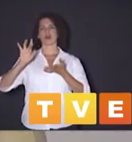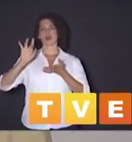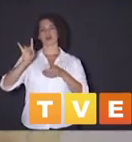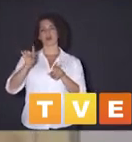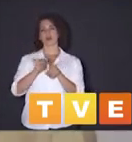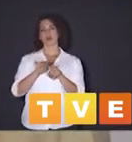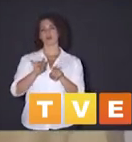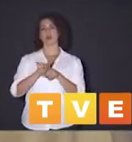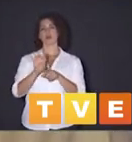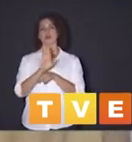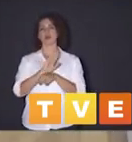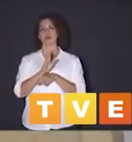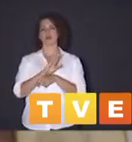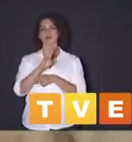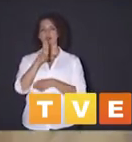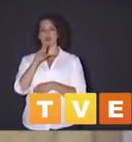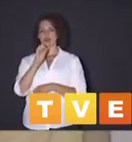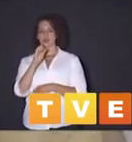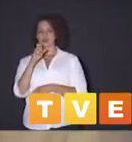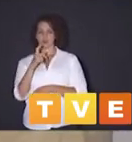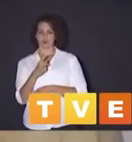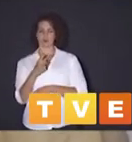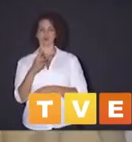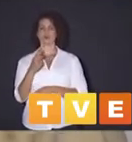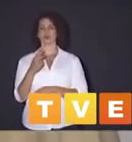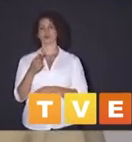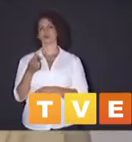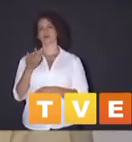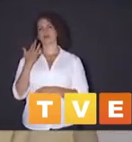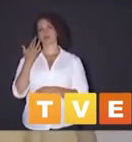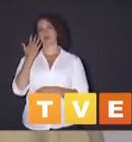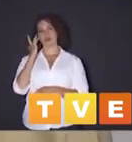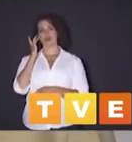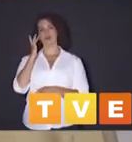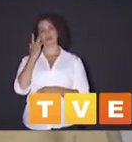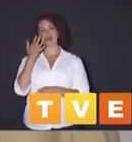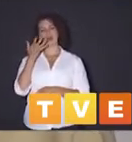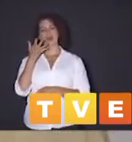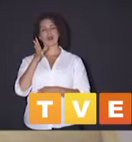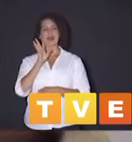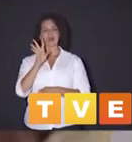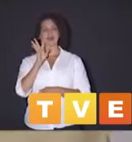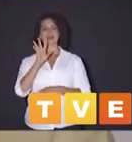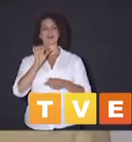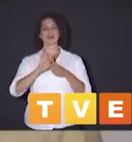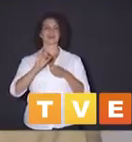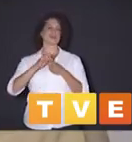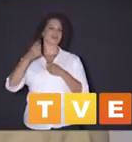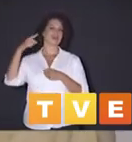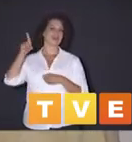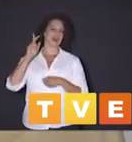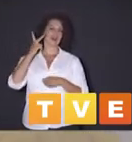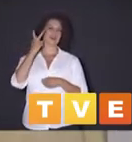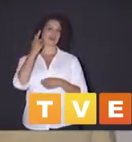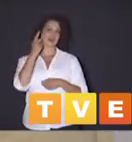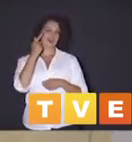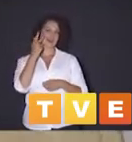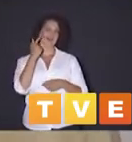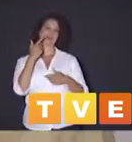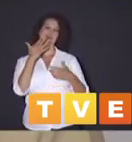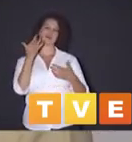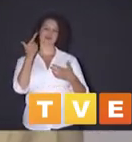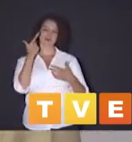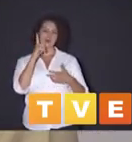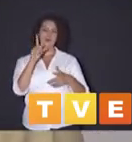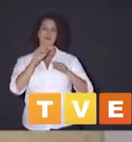de vídeo da usp usa isso é uma coisa meio um resultado bacana porque a gente desenvolveu na paraíba e conseguiu levar para o